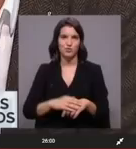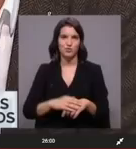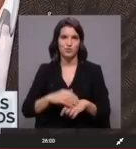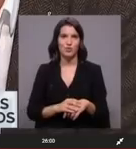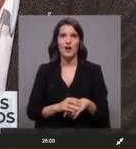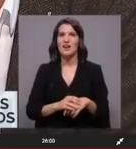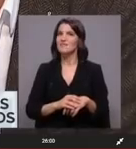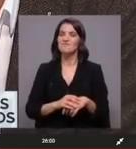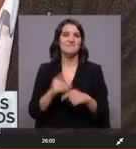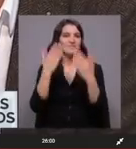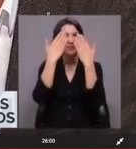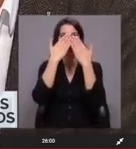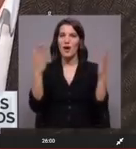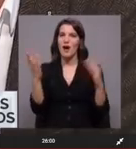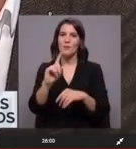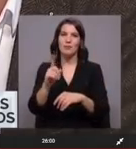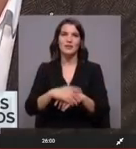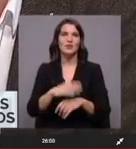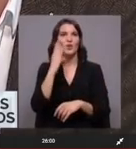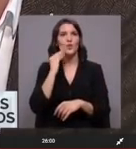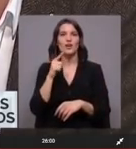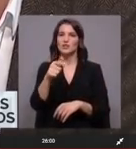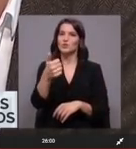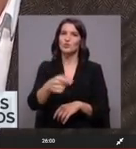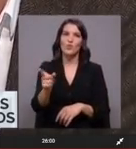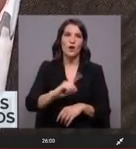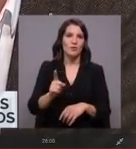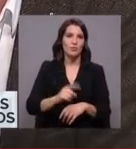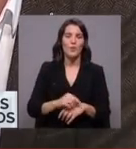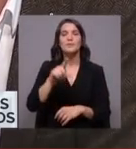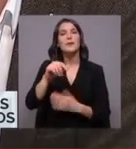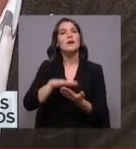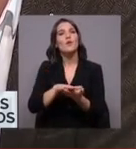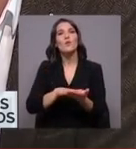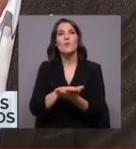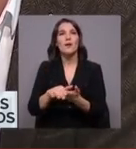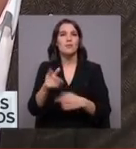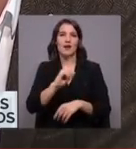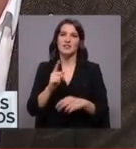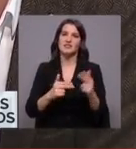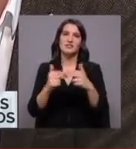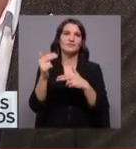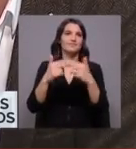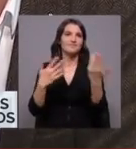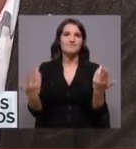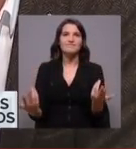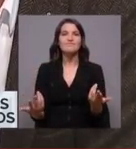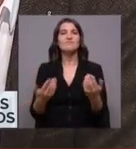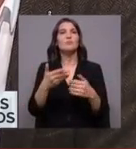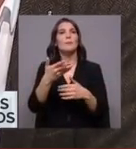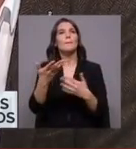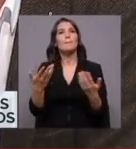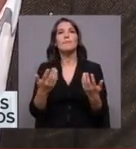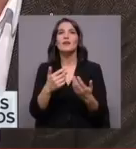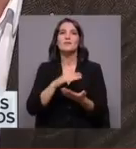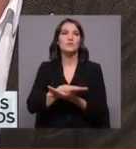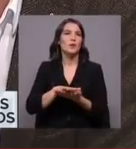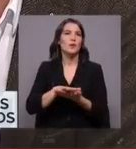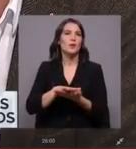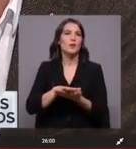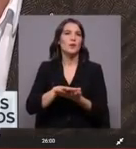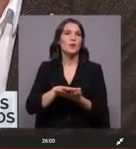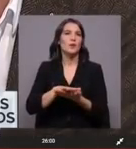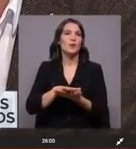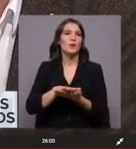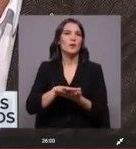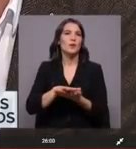estrago em uma vasilha agora estou com ele tenho nova básica com